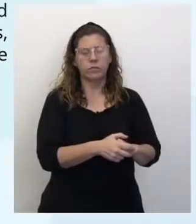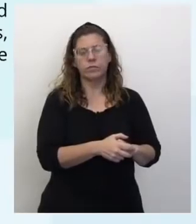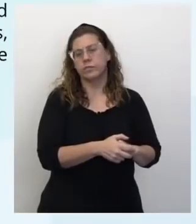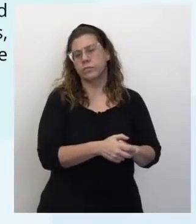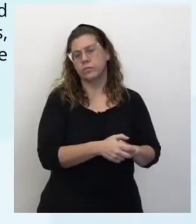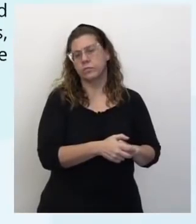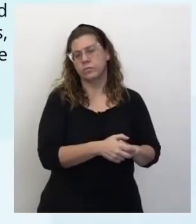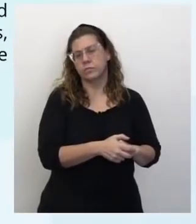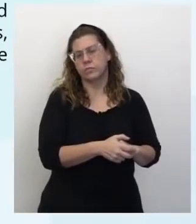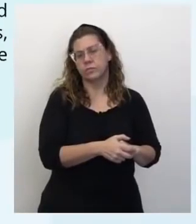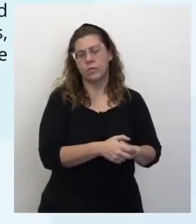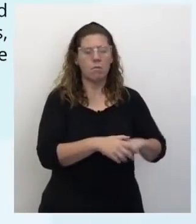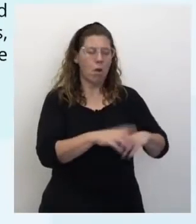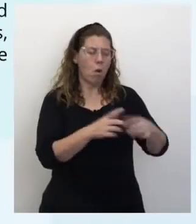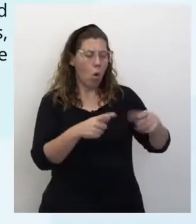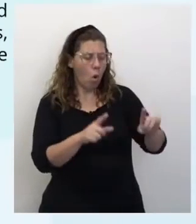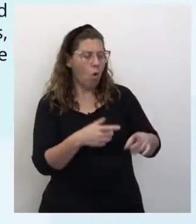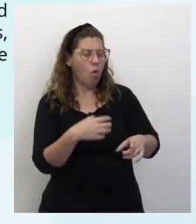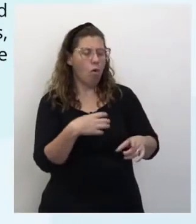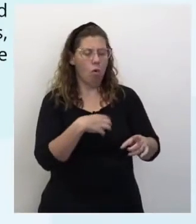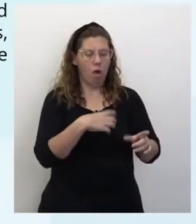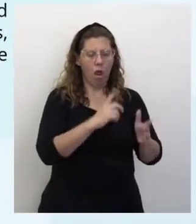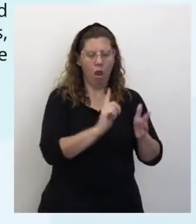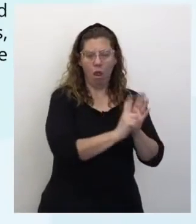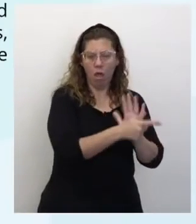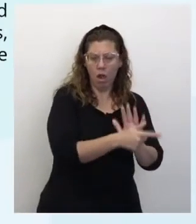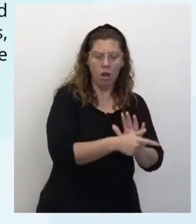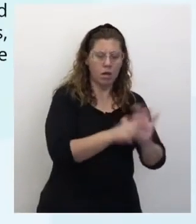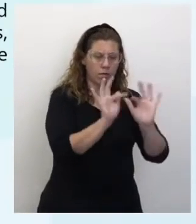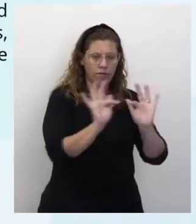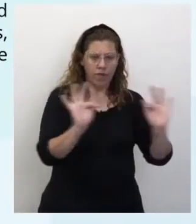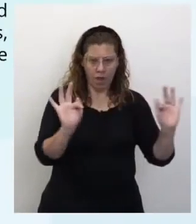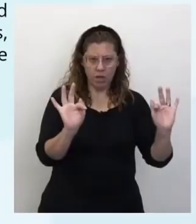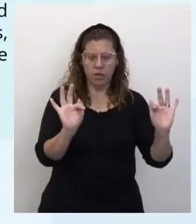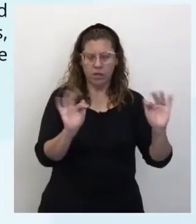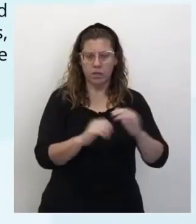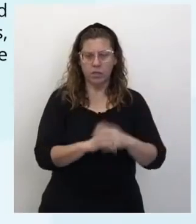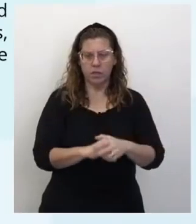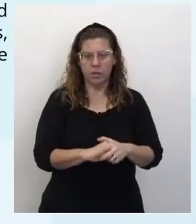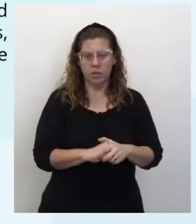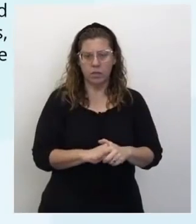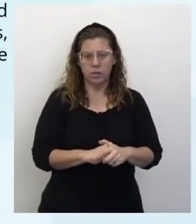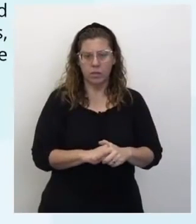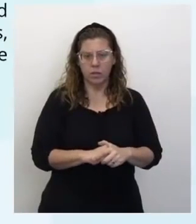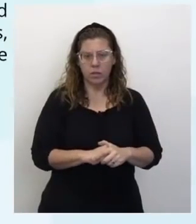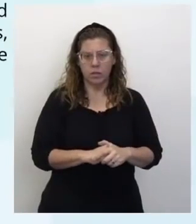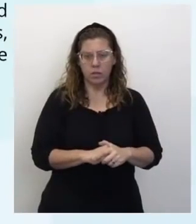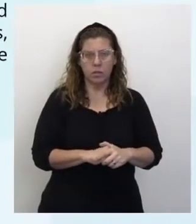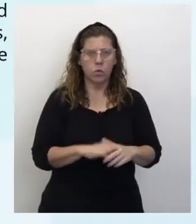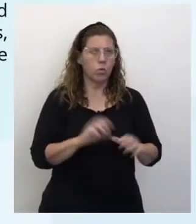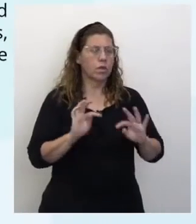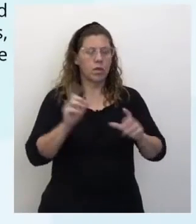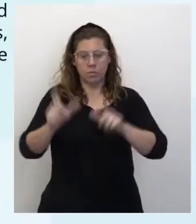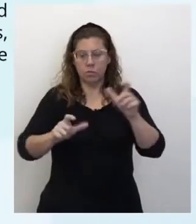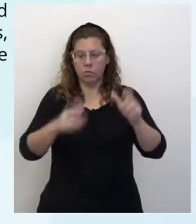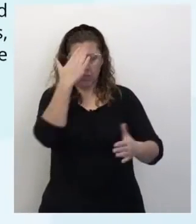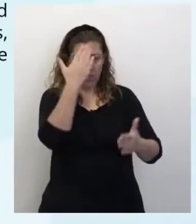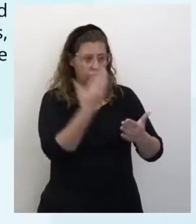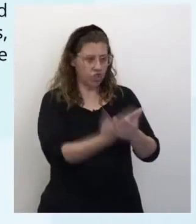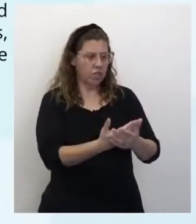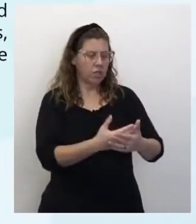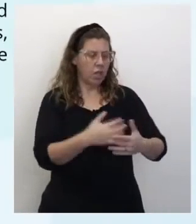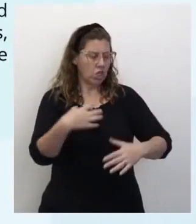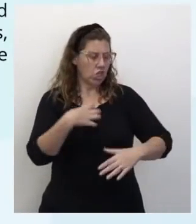né, os tons também, em música, as frases que pegam as crenças, as modas